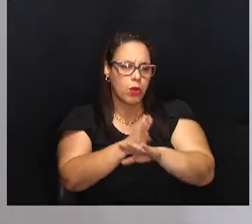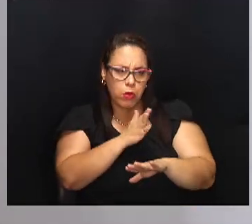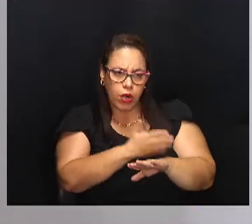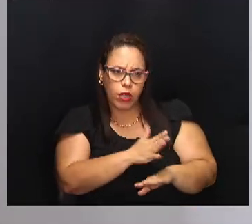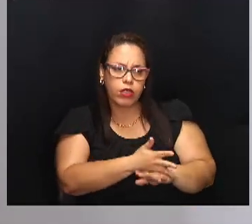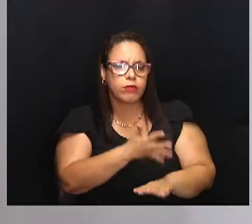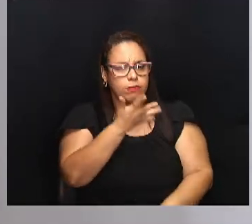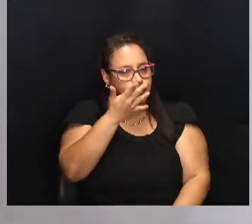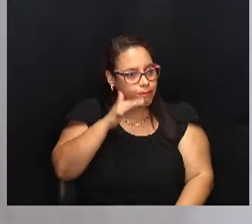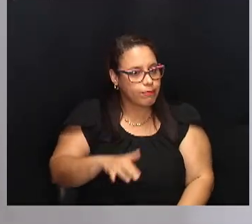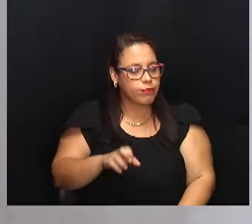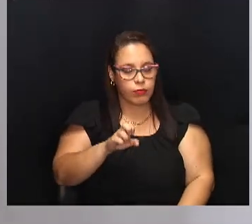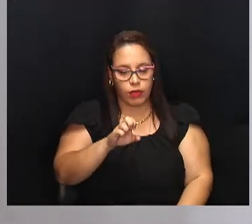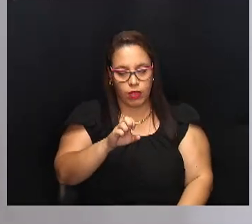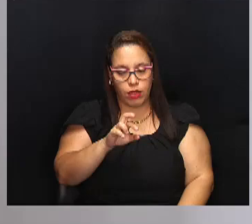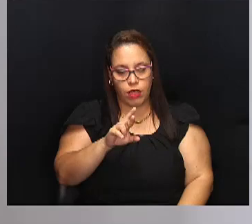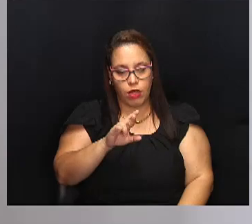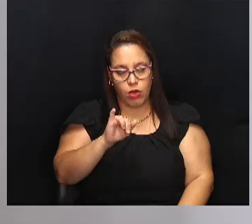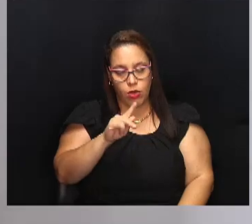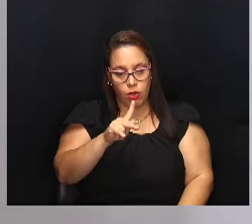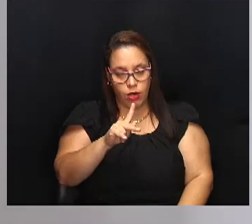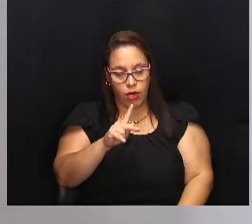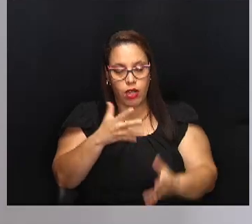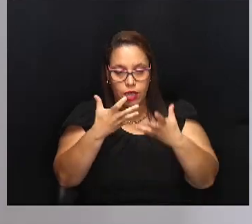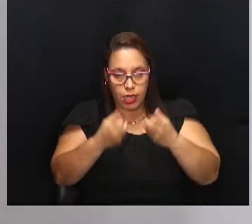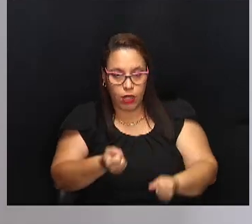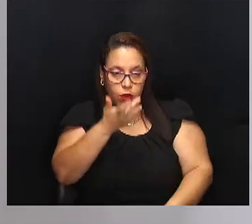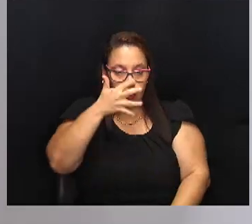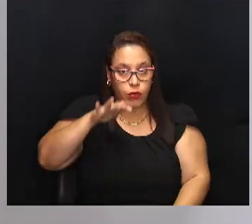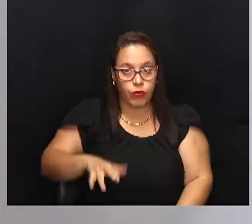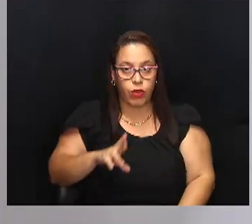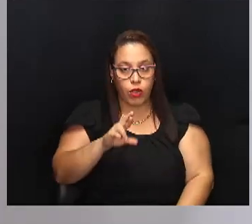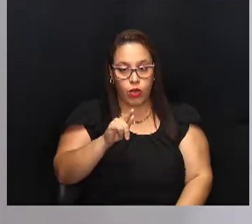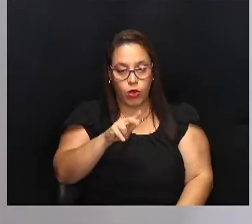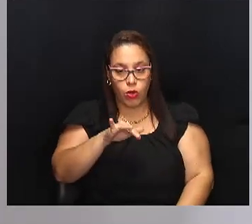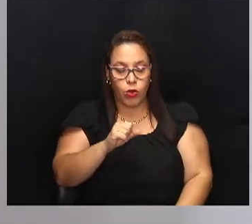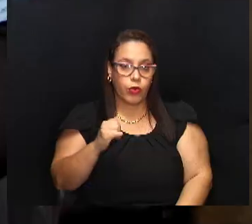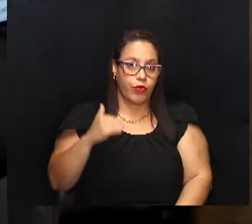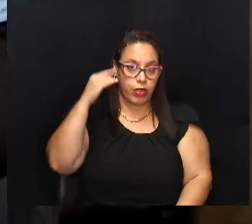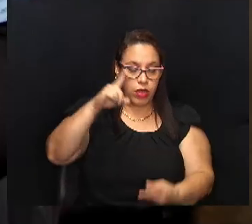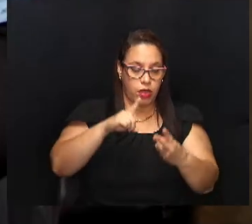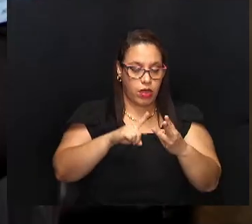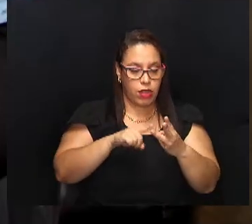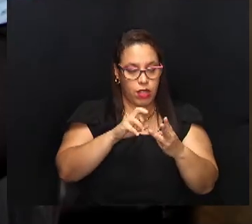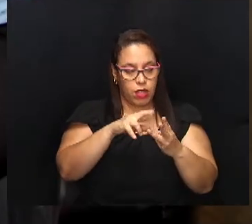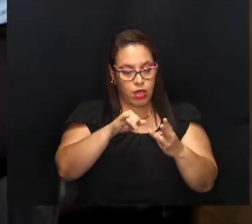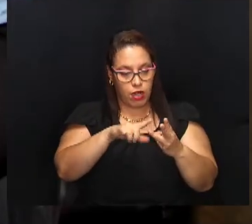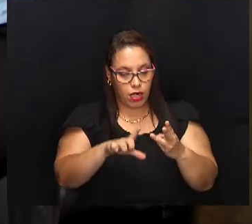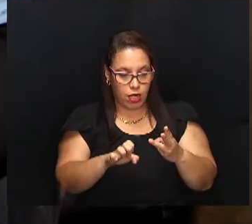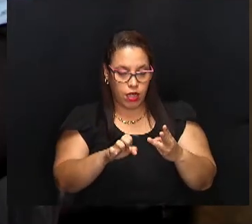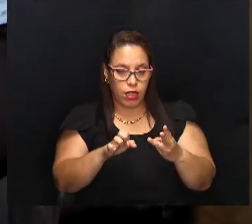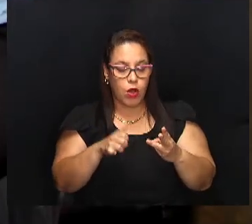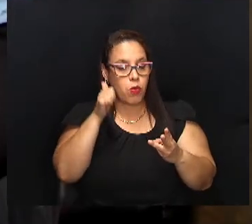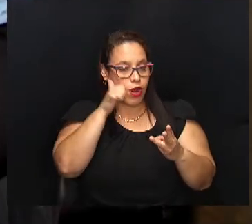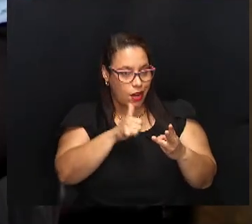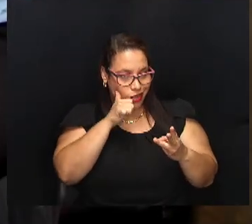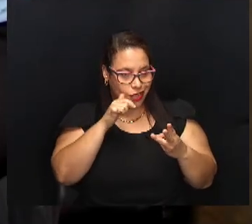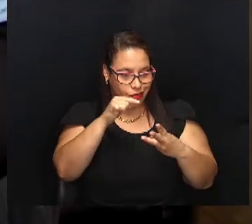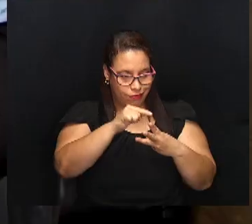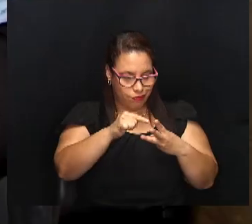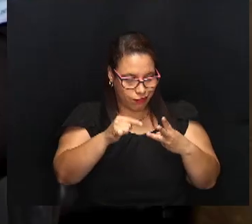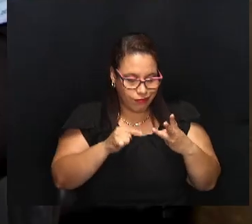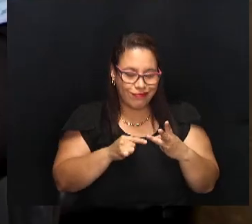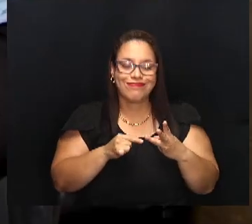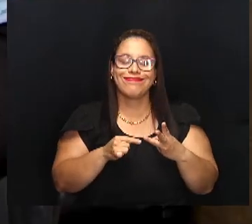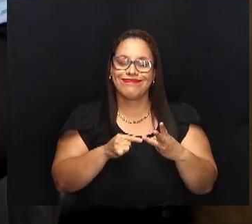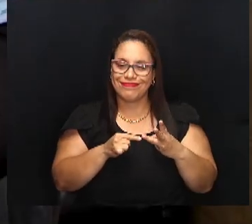criança. Então o Eric assumiu a turma de crianças na época, né, o Regis a de adulto e a Daniele a de mulheres, né, meninas,